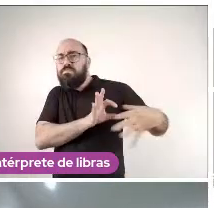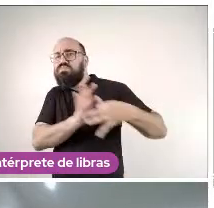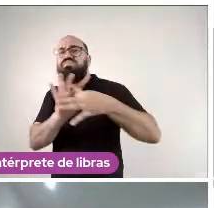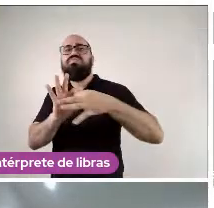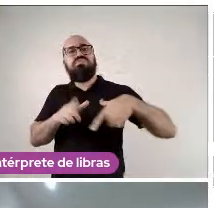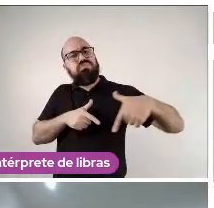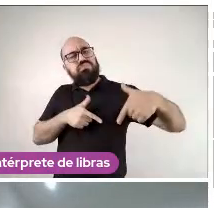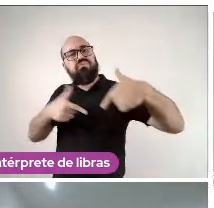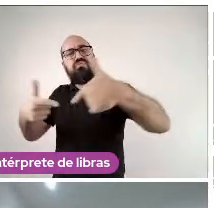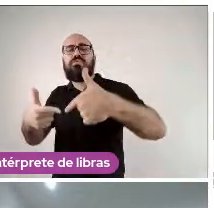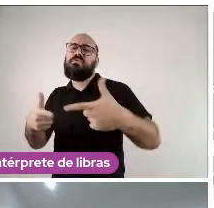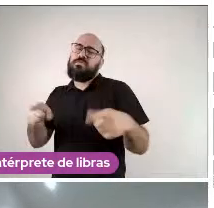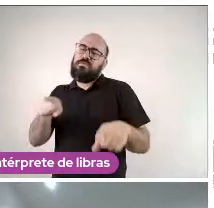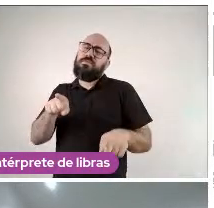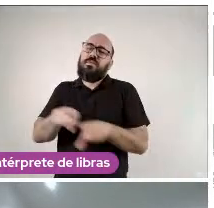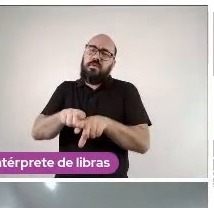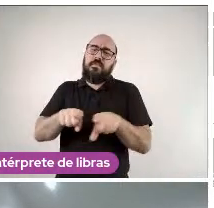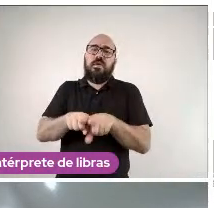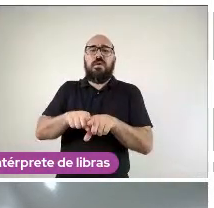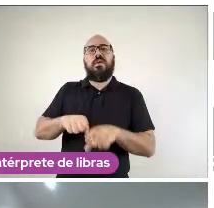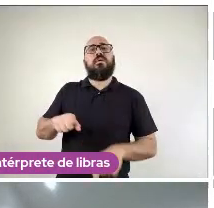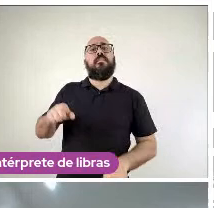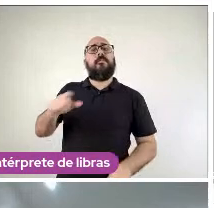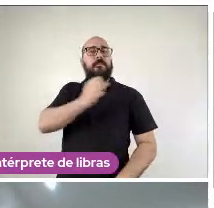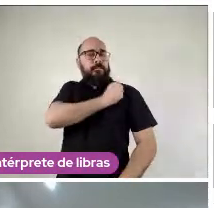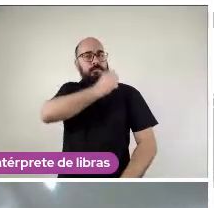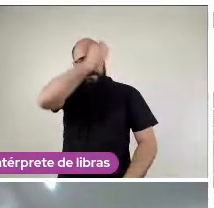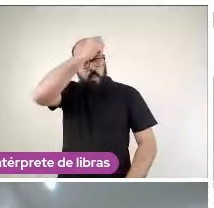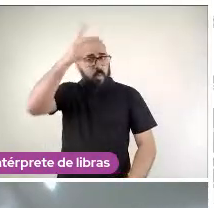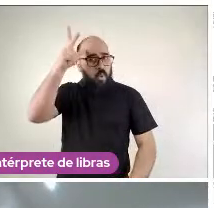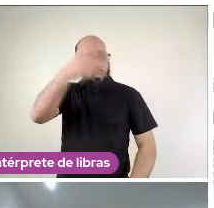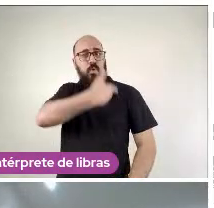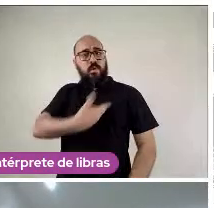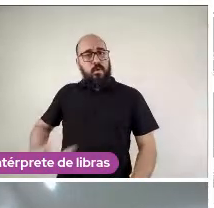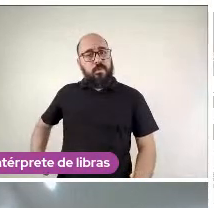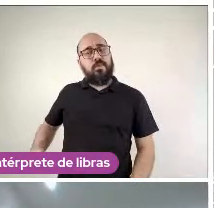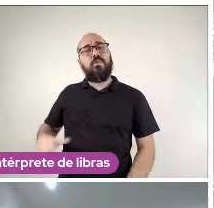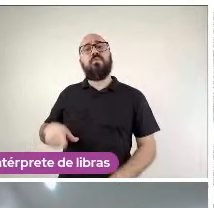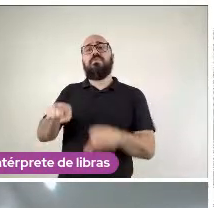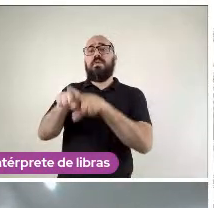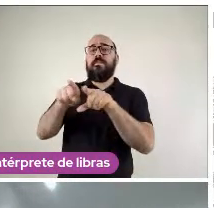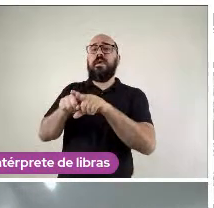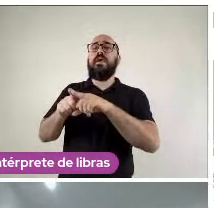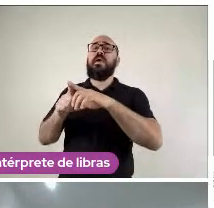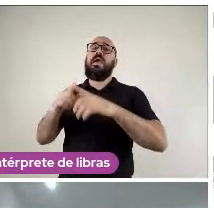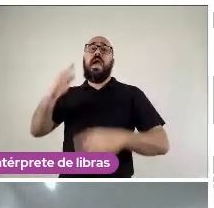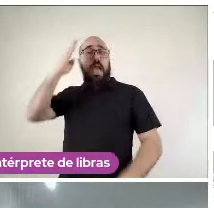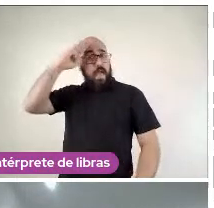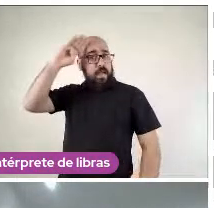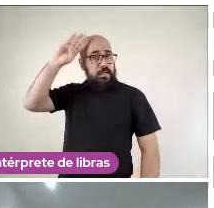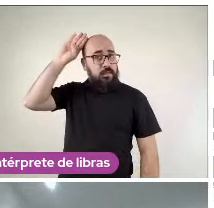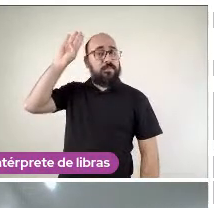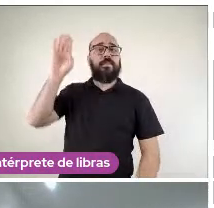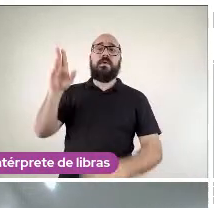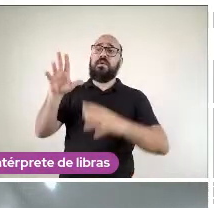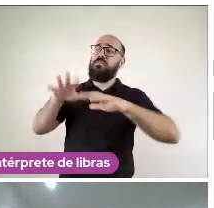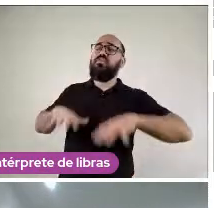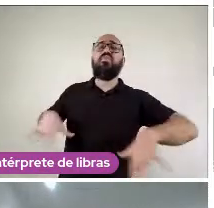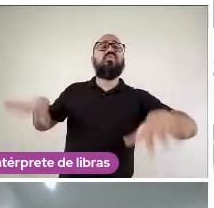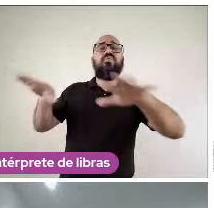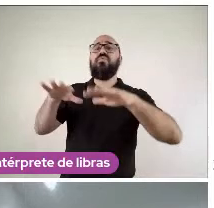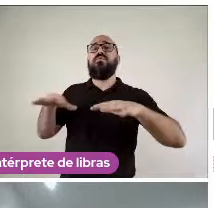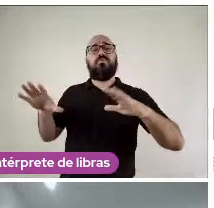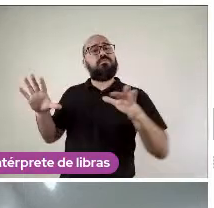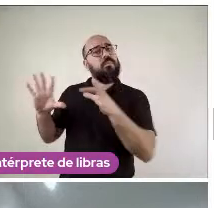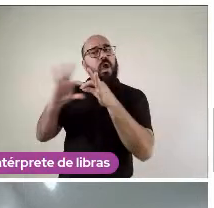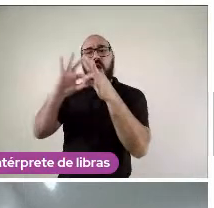poder público, as academias, né, as universidades, a academia, o setor privado, a sociedade civil organizada. Então,